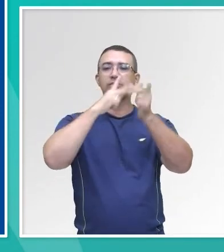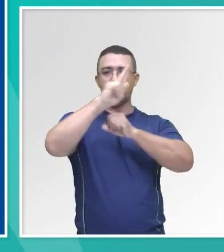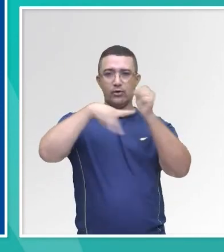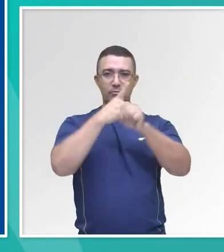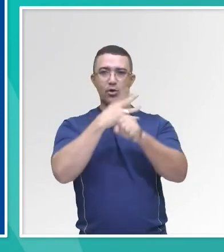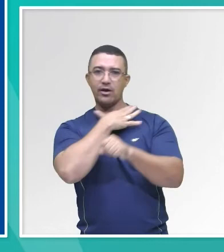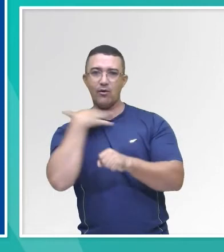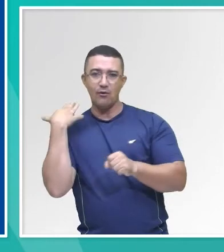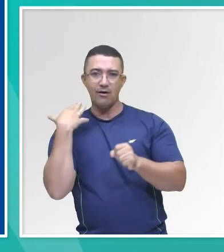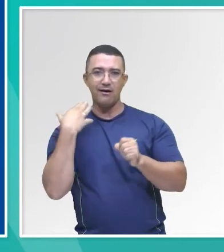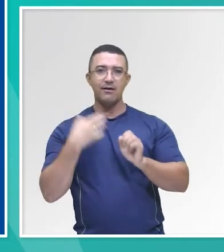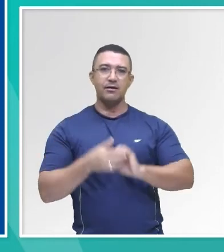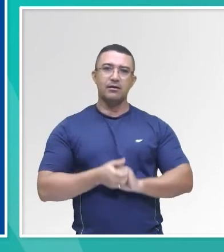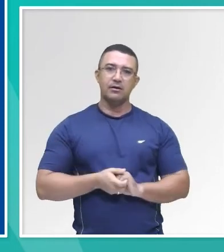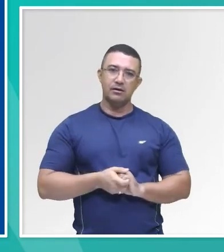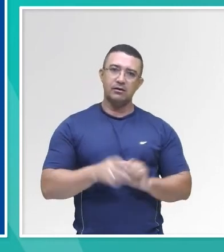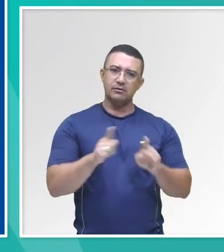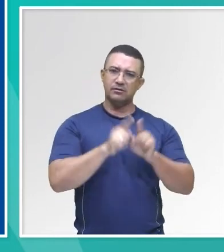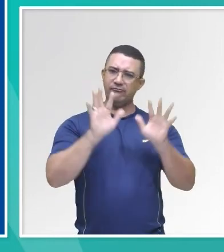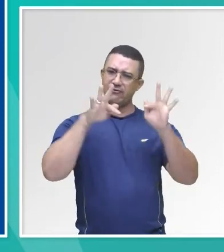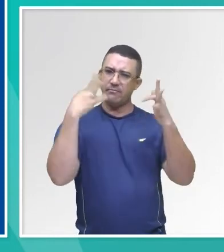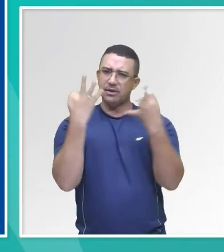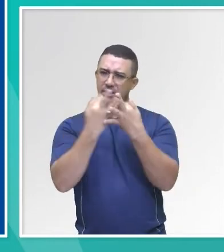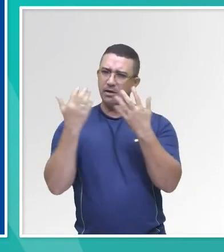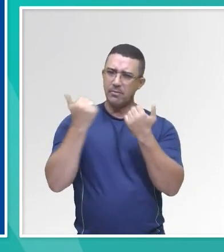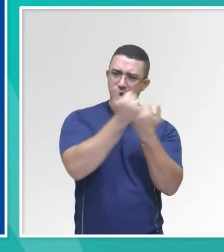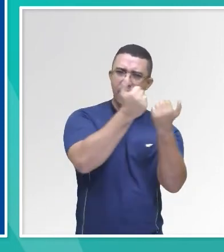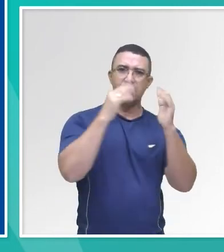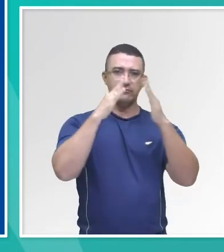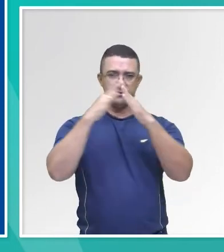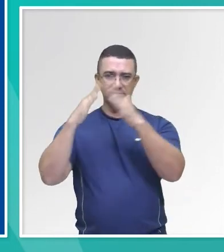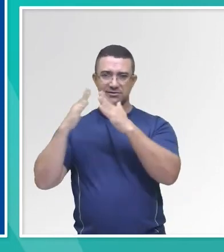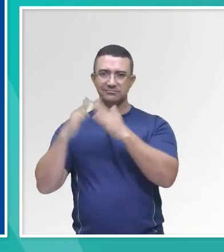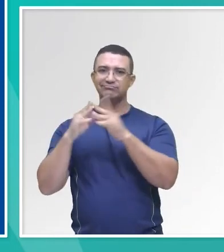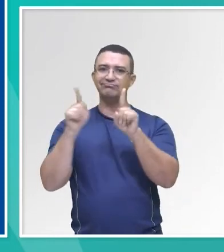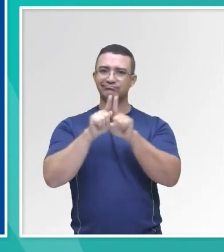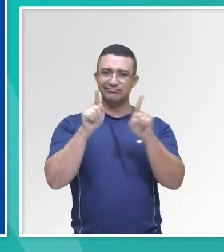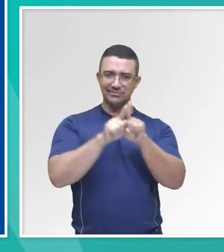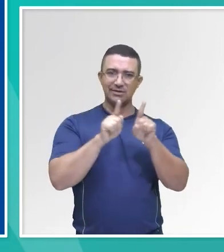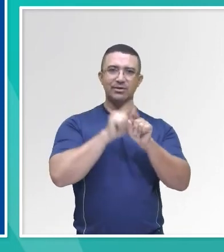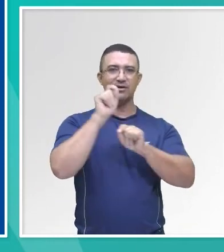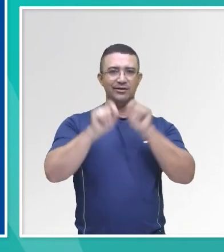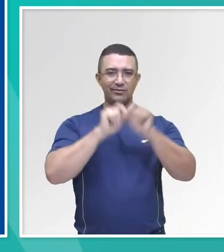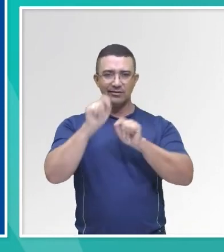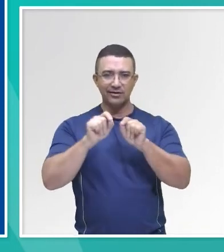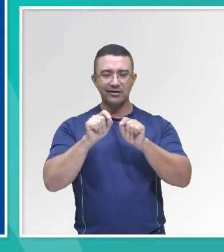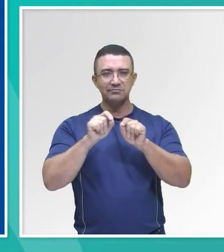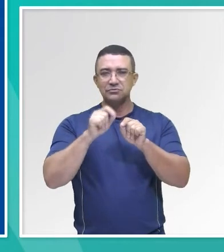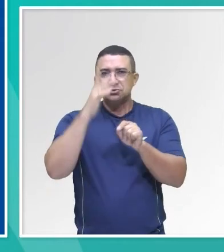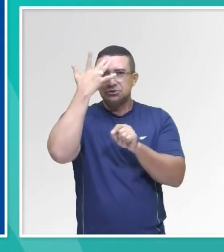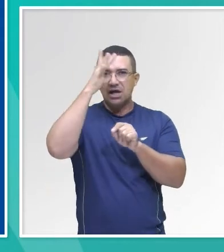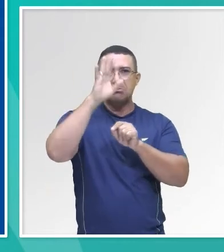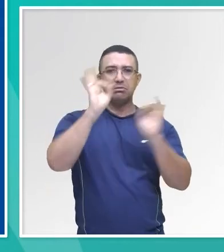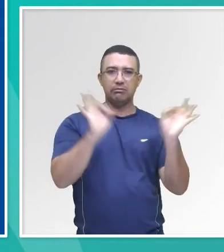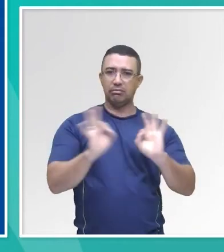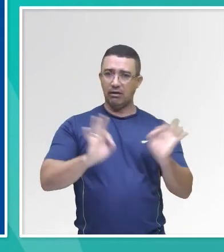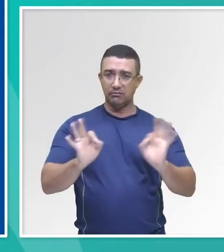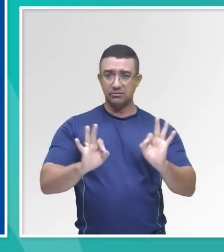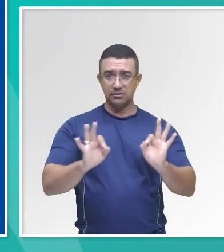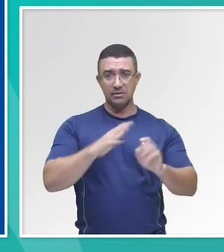por vizinhos e conhecidos, mantém-se intransigente na versão da tranquila morte matinal.